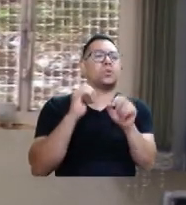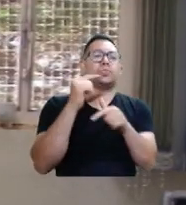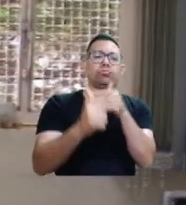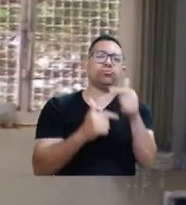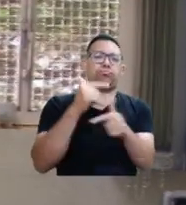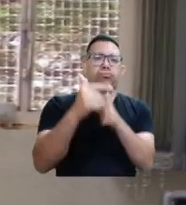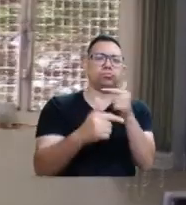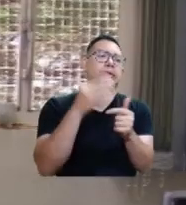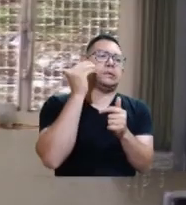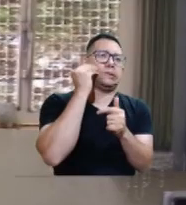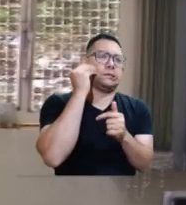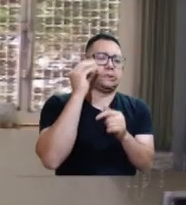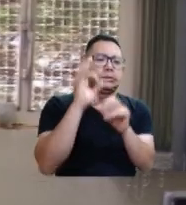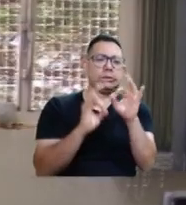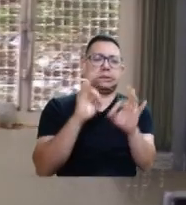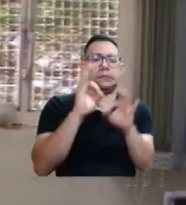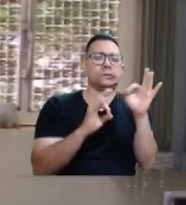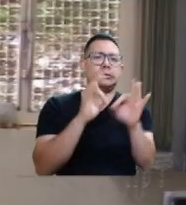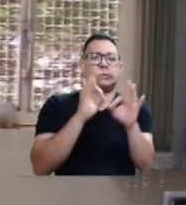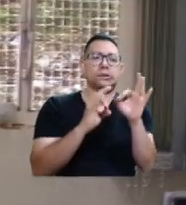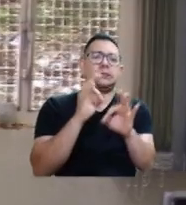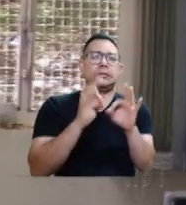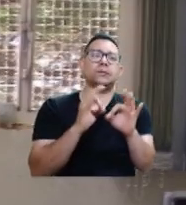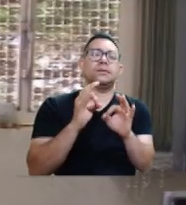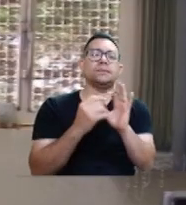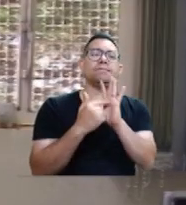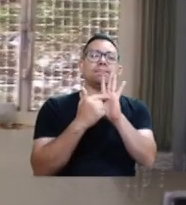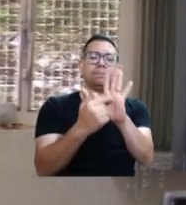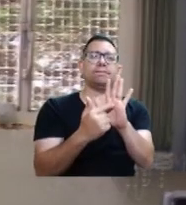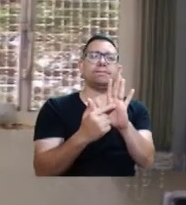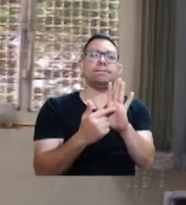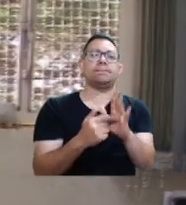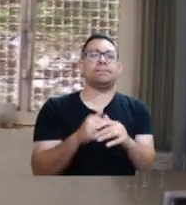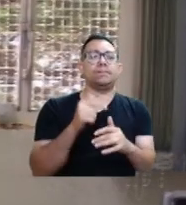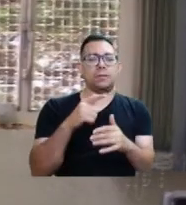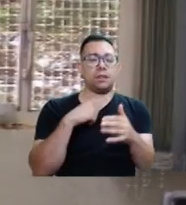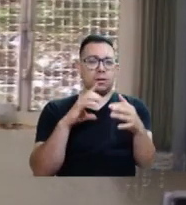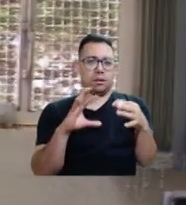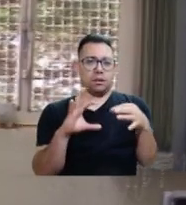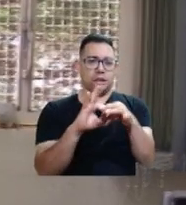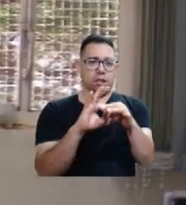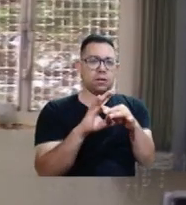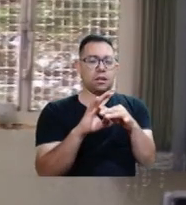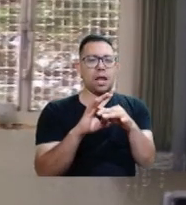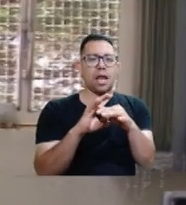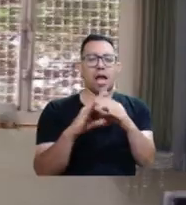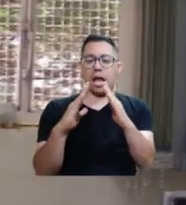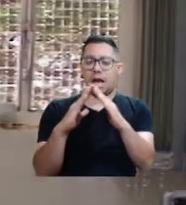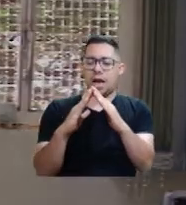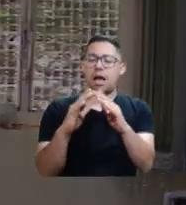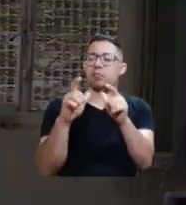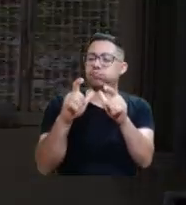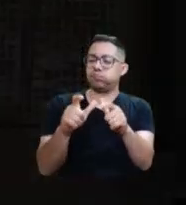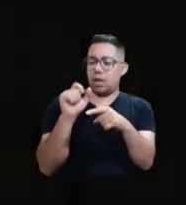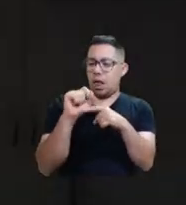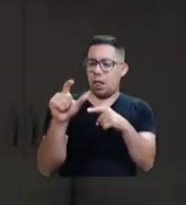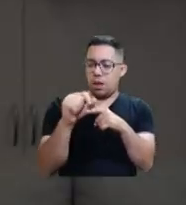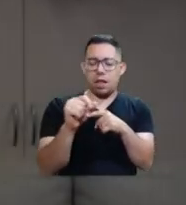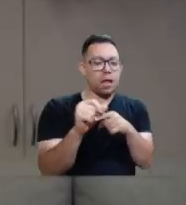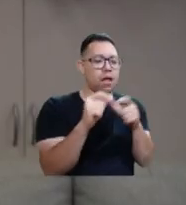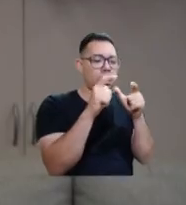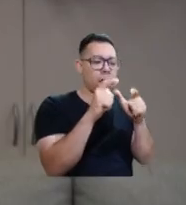acredito que ele tenha já algum plano de trabalho para fazer isso, né, deve estar esperando o acervo ficar pronto para poder começar a colocar essas ideias em prática.